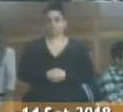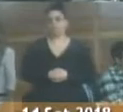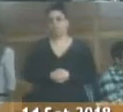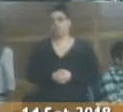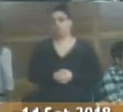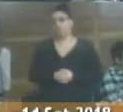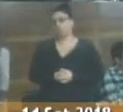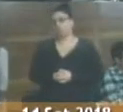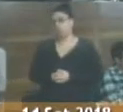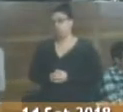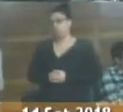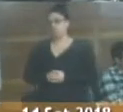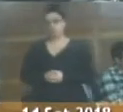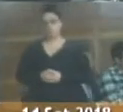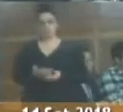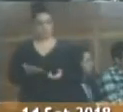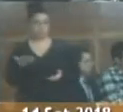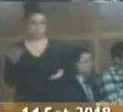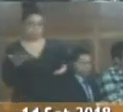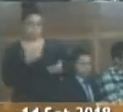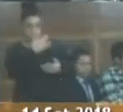Então, passar a palavra aqui para a mesa.